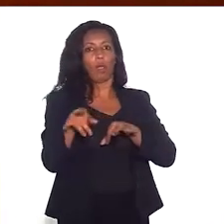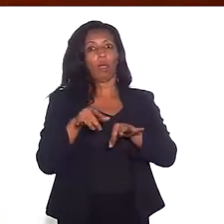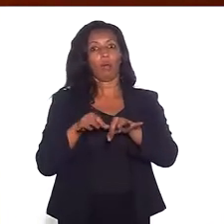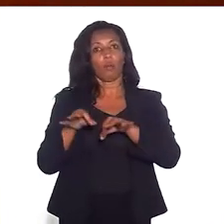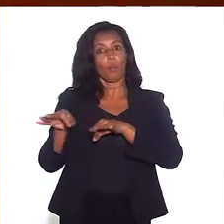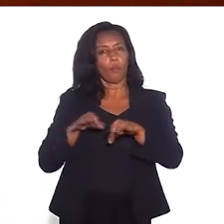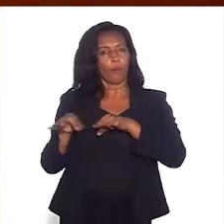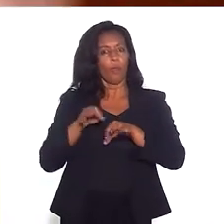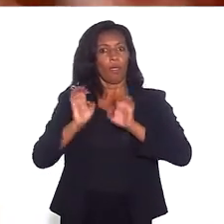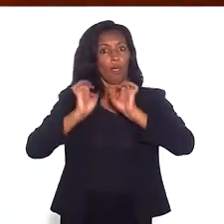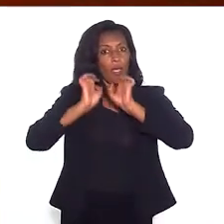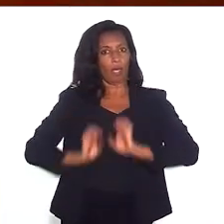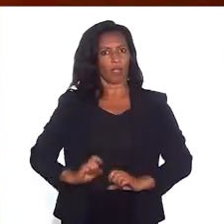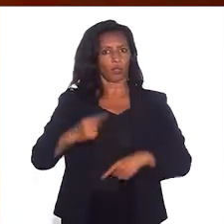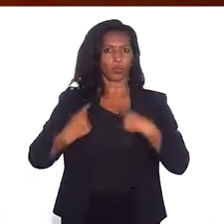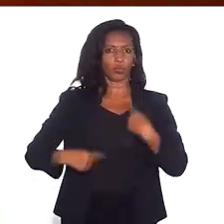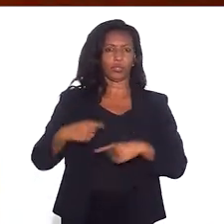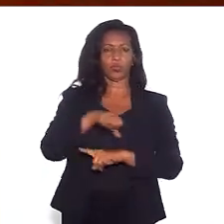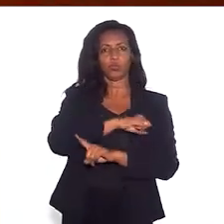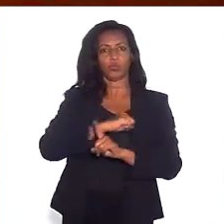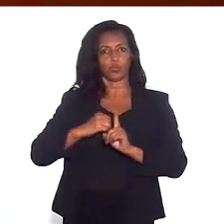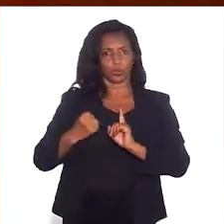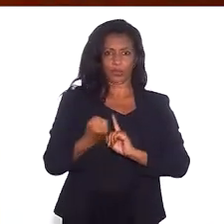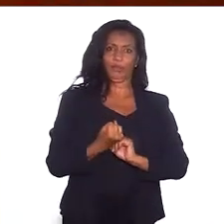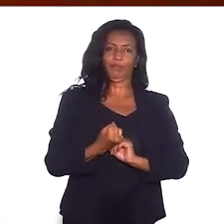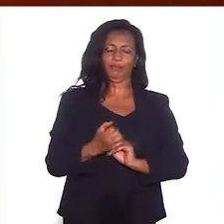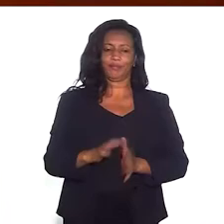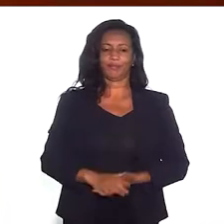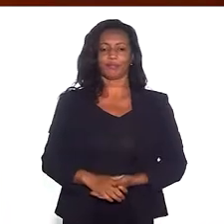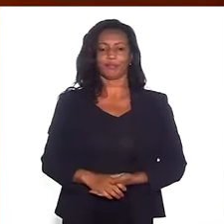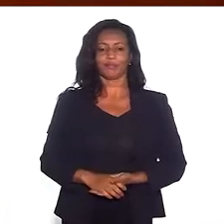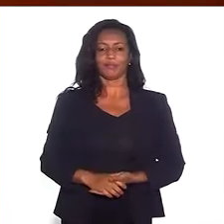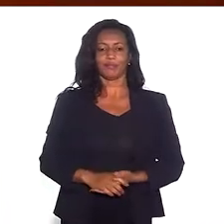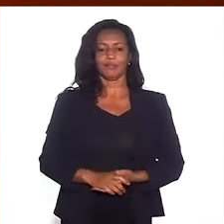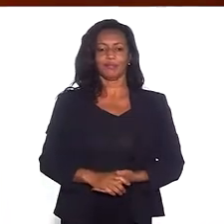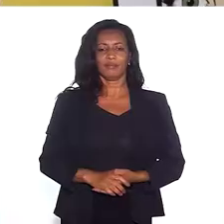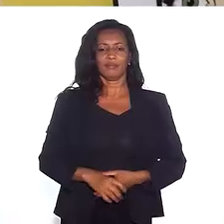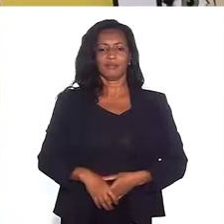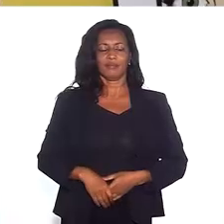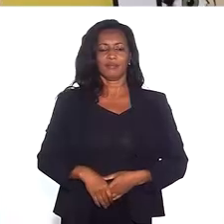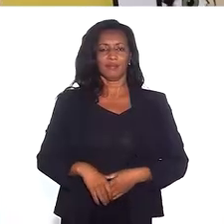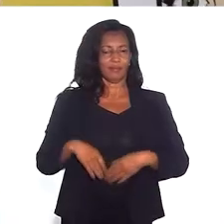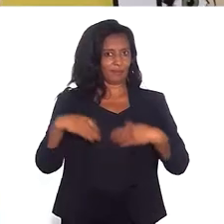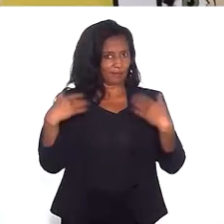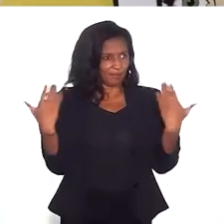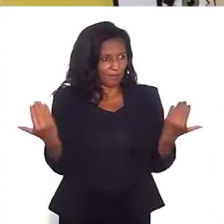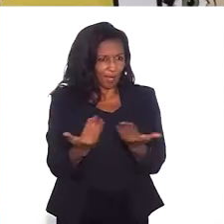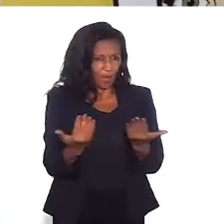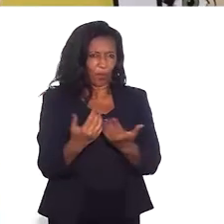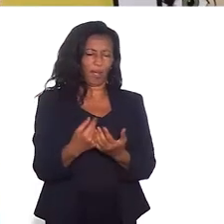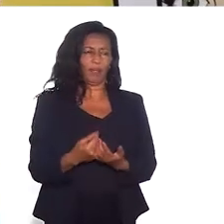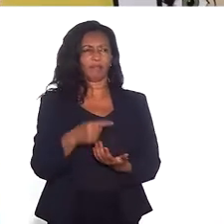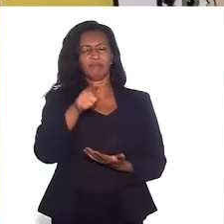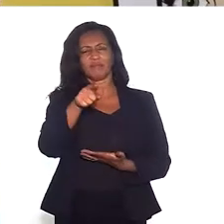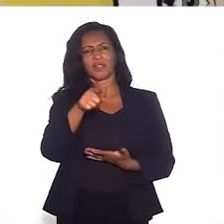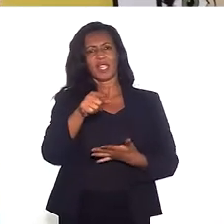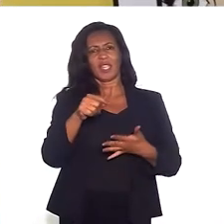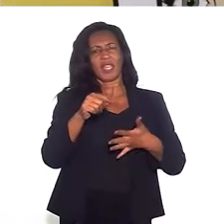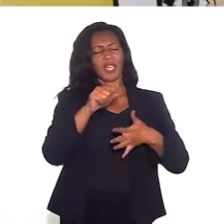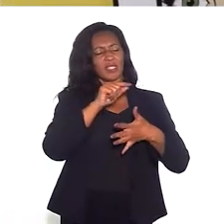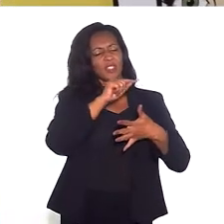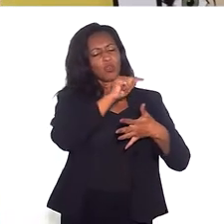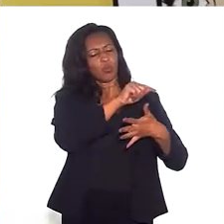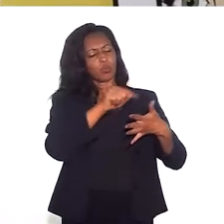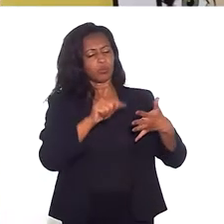né, um projeto ético-político de sociedade. Agora, Vanessa, pegando essas